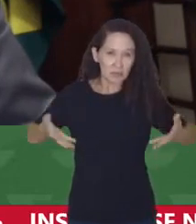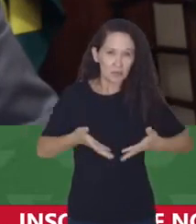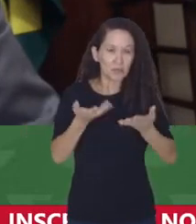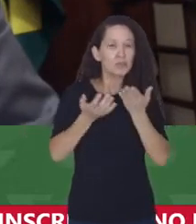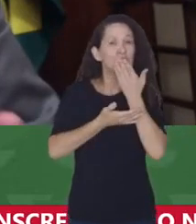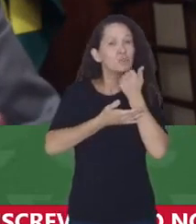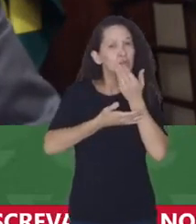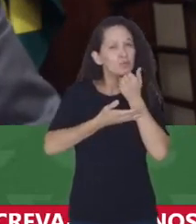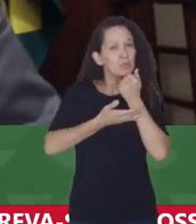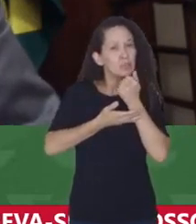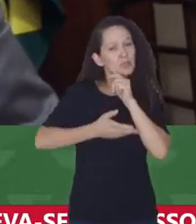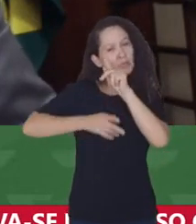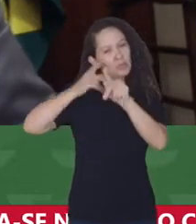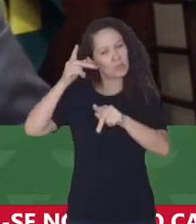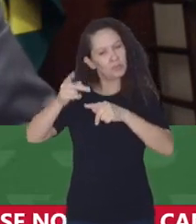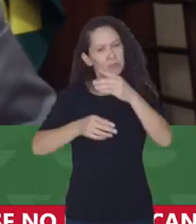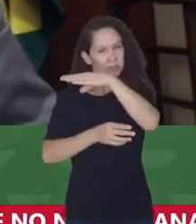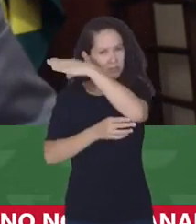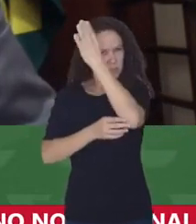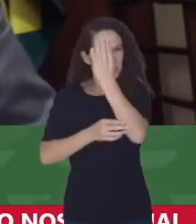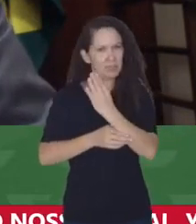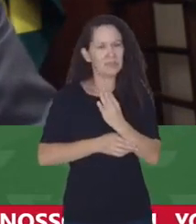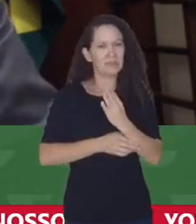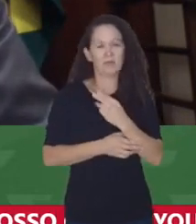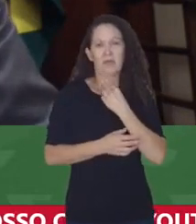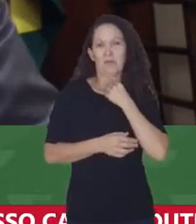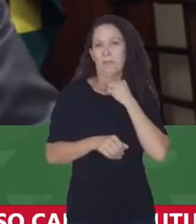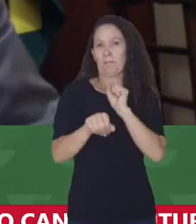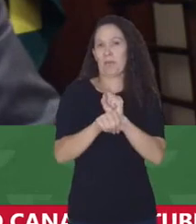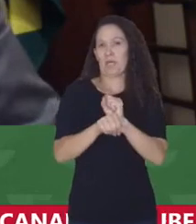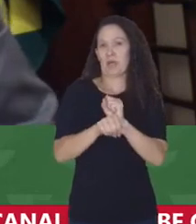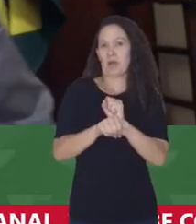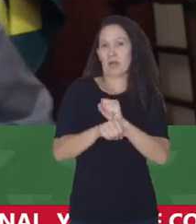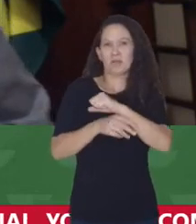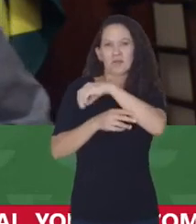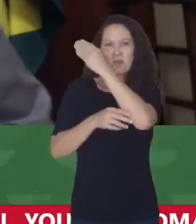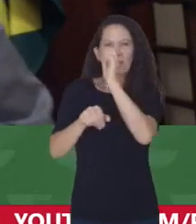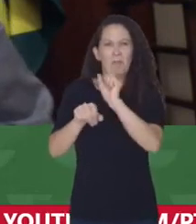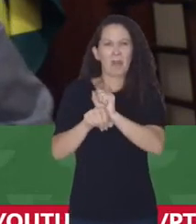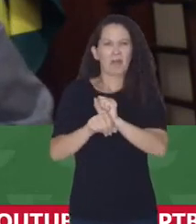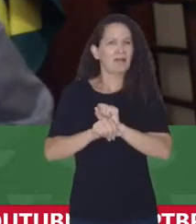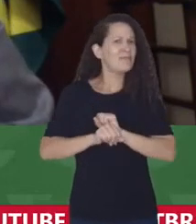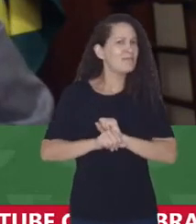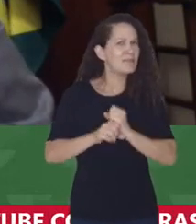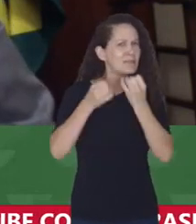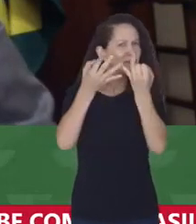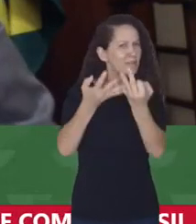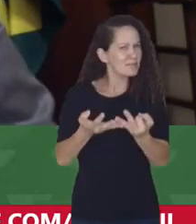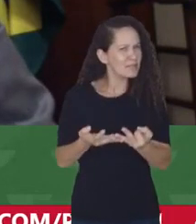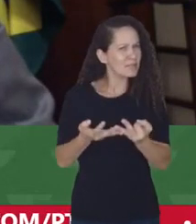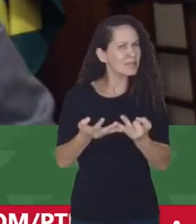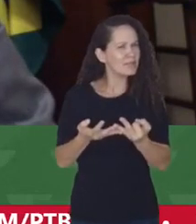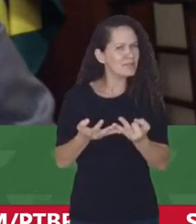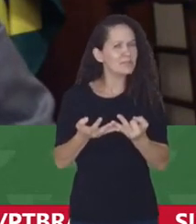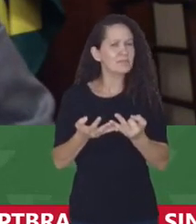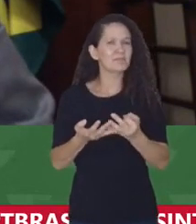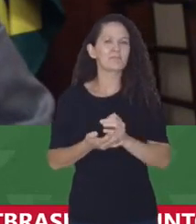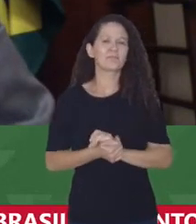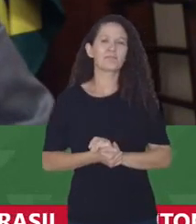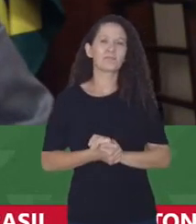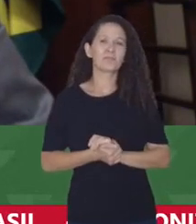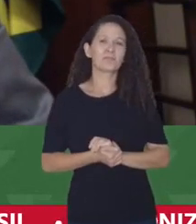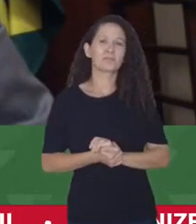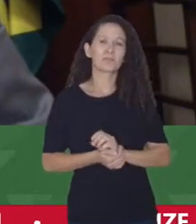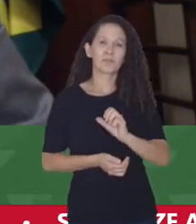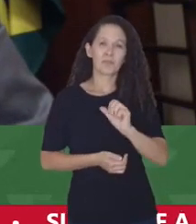alimentos para a mesa do povo brasileiro, não pode deixar nenhum brasileiro para trás, não justifica. Eu costumo dizer, para o